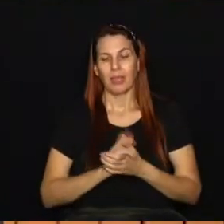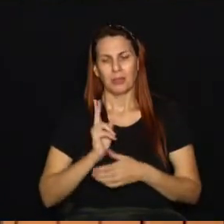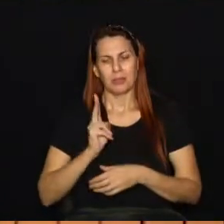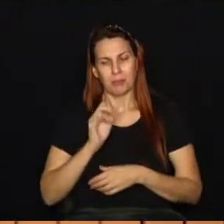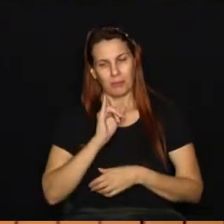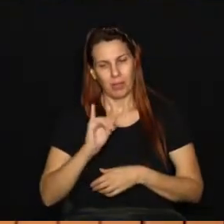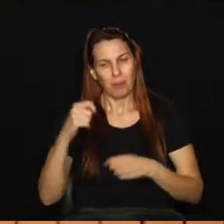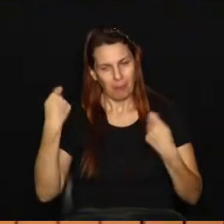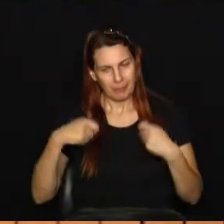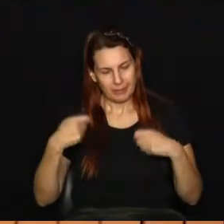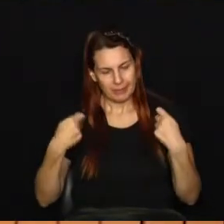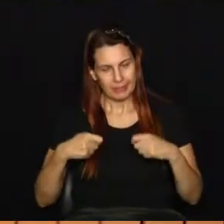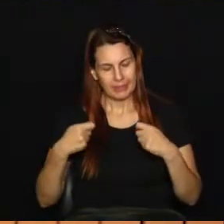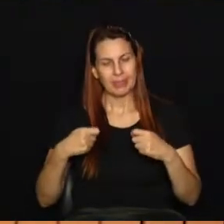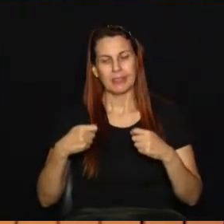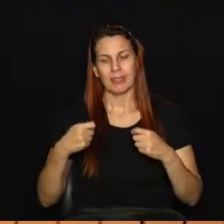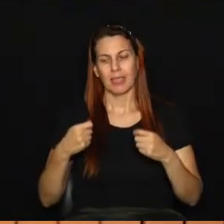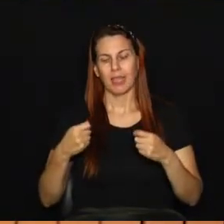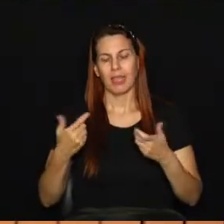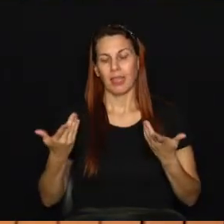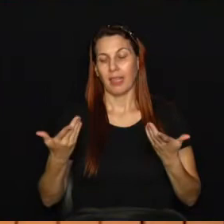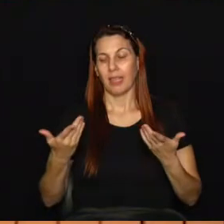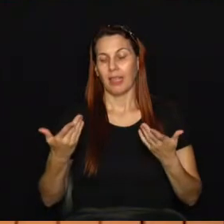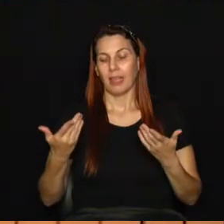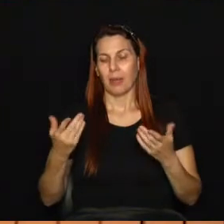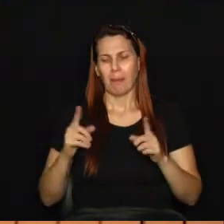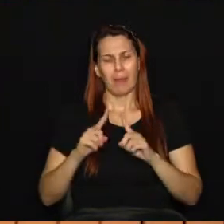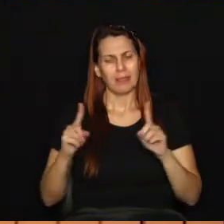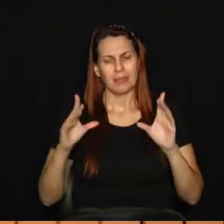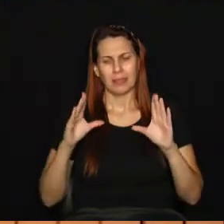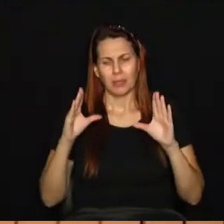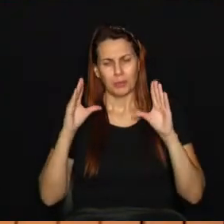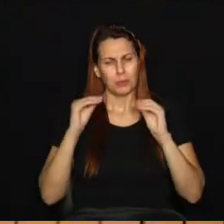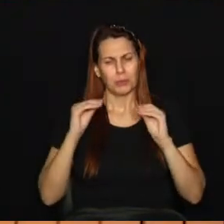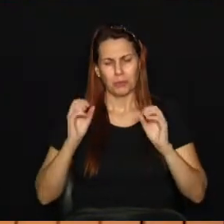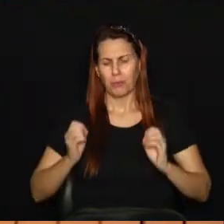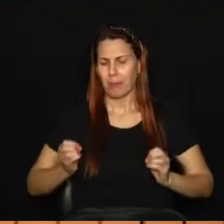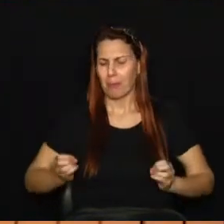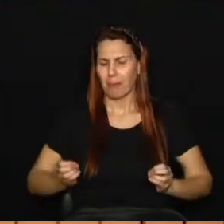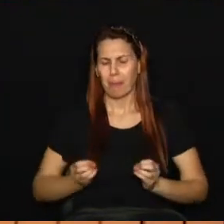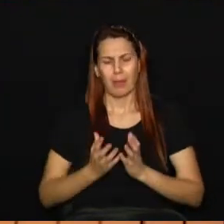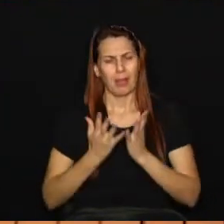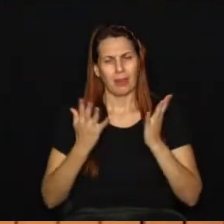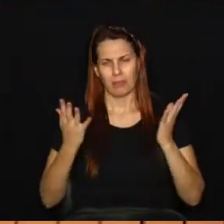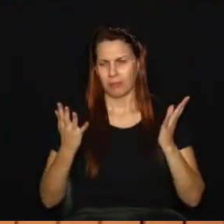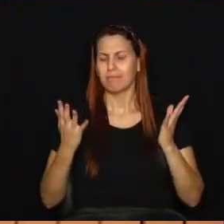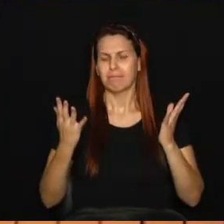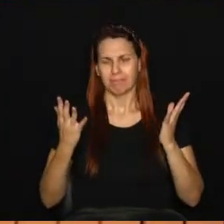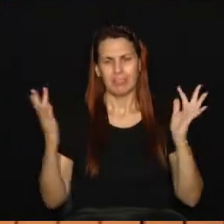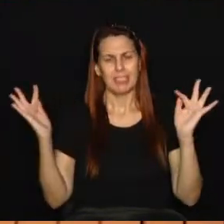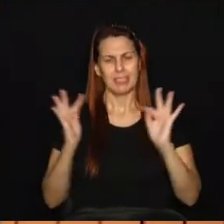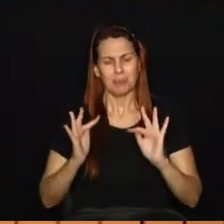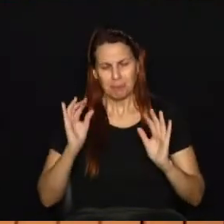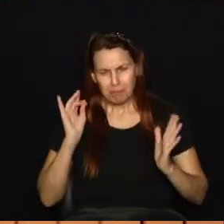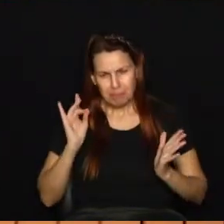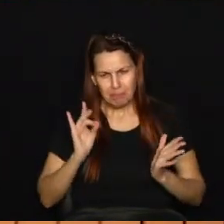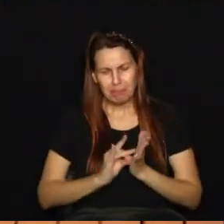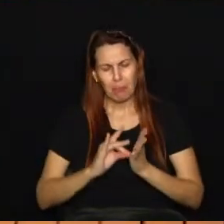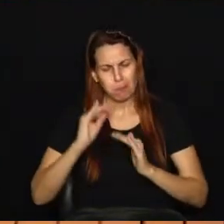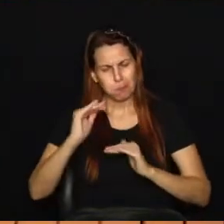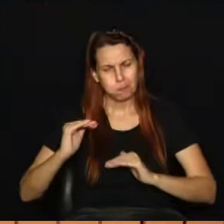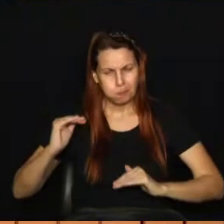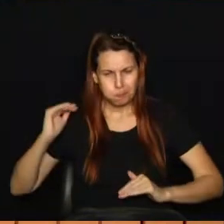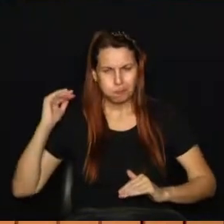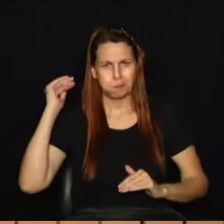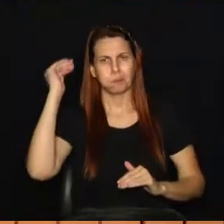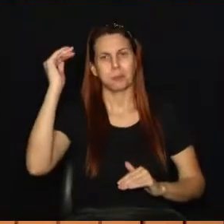que tem que ter, foi uma noite maravilhosa, uma noite mais do que alegre, uma noite mais do que feliz. Mais uma